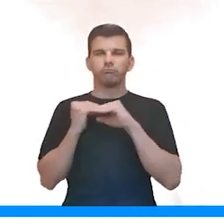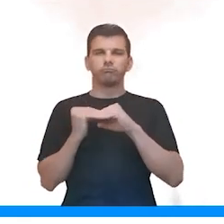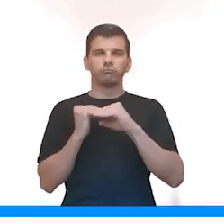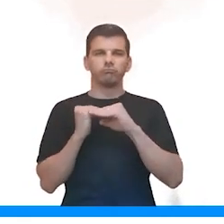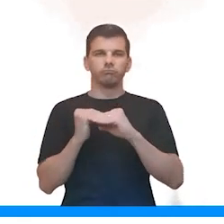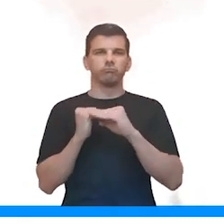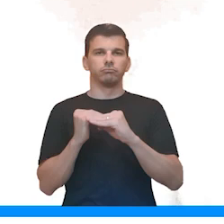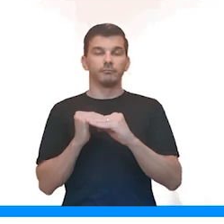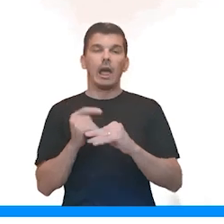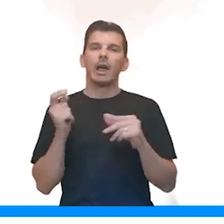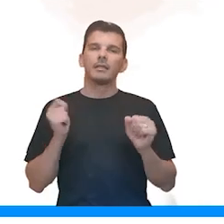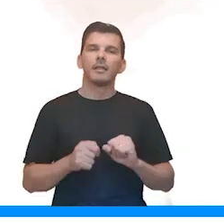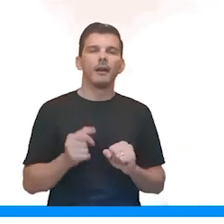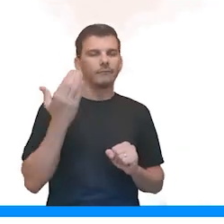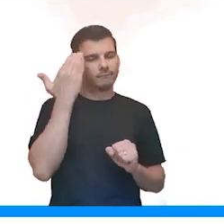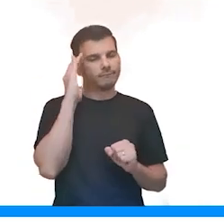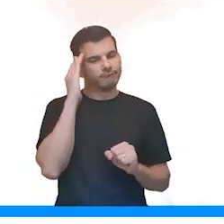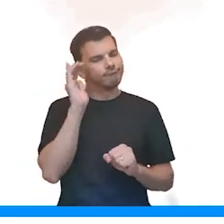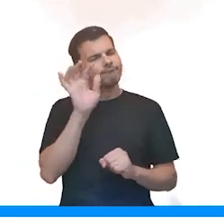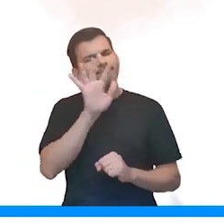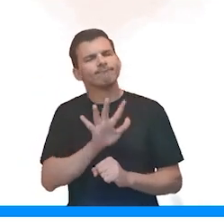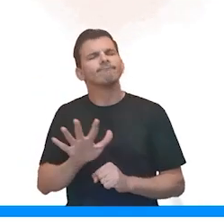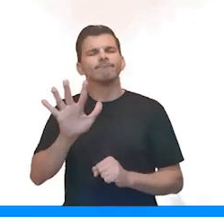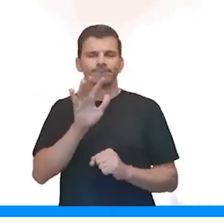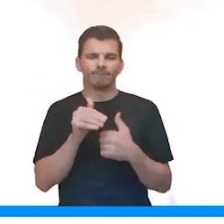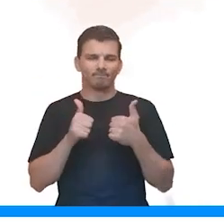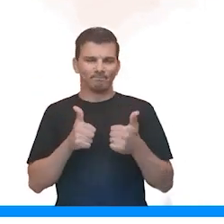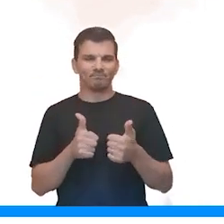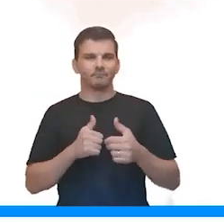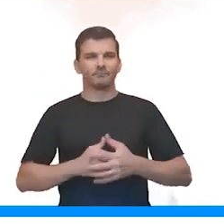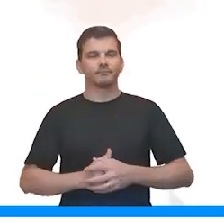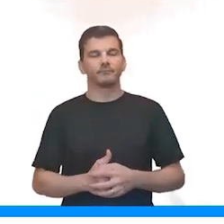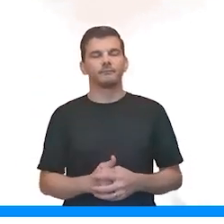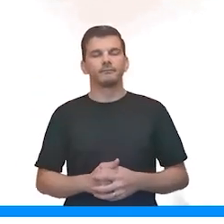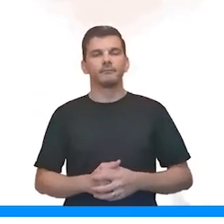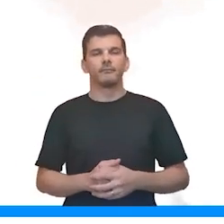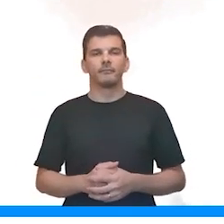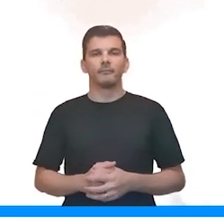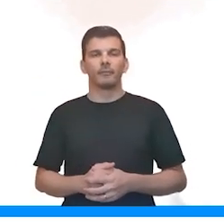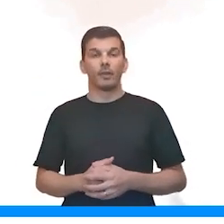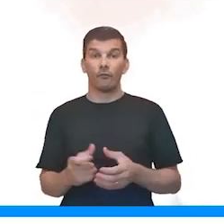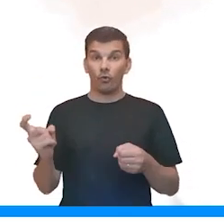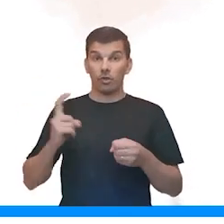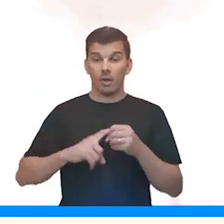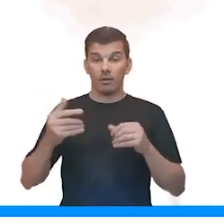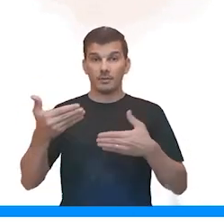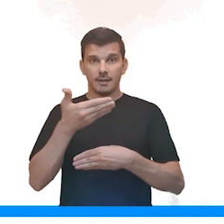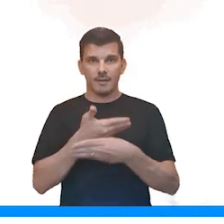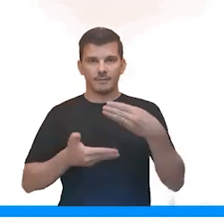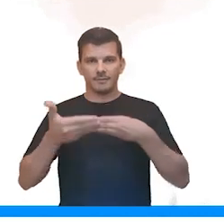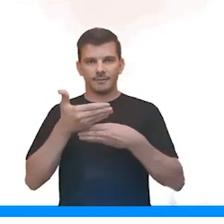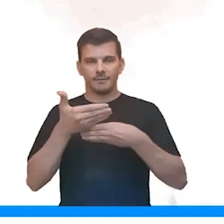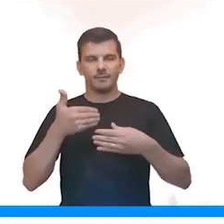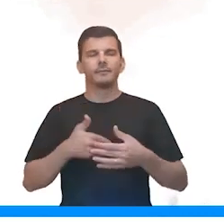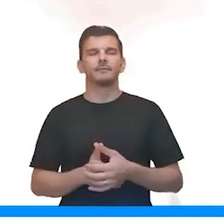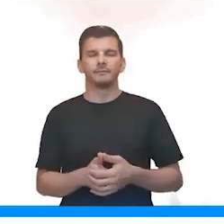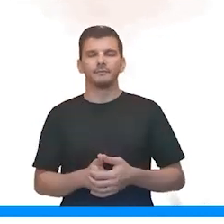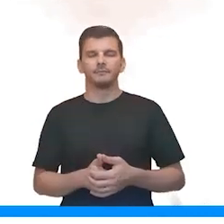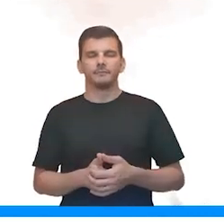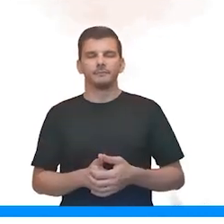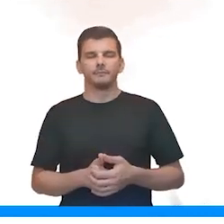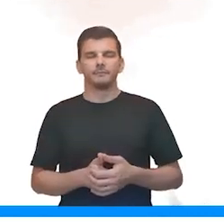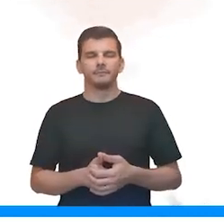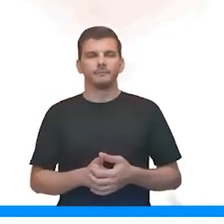eu mantive a pressão constante, tá bom? Então dá para poder você brincar bastante com isso. Vamos voltar lá?